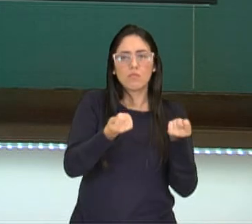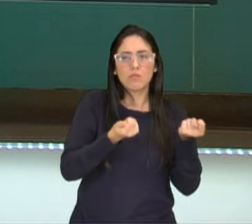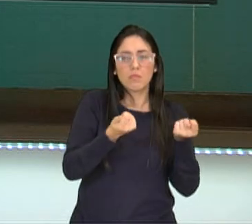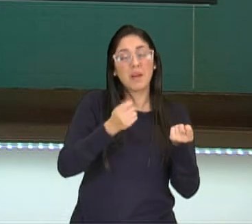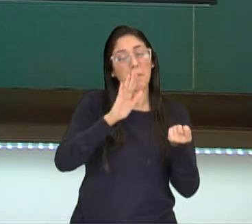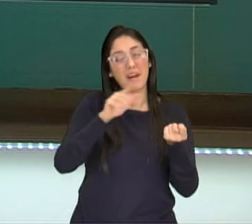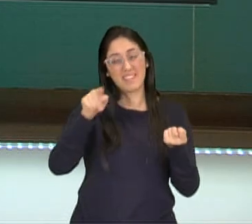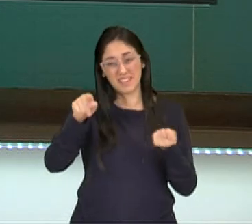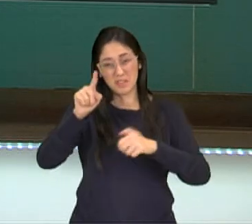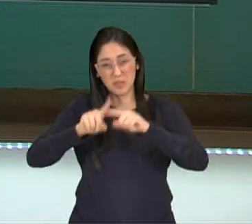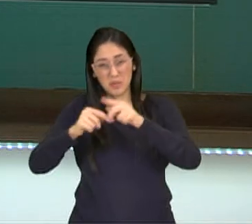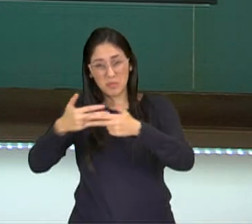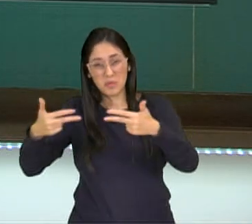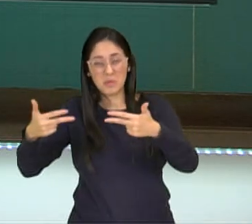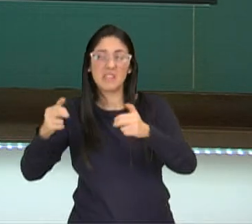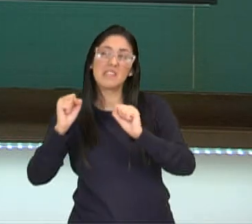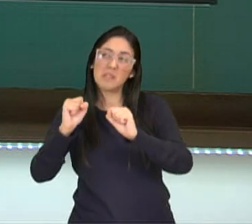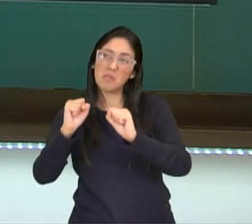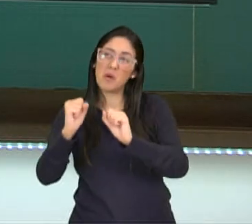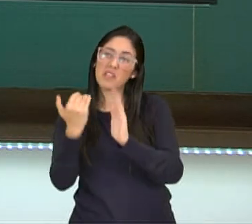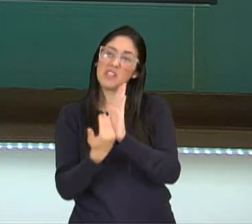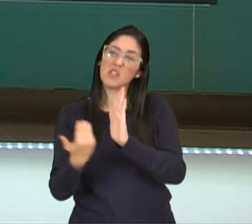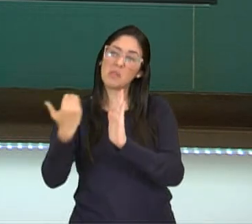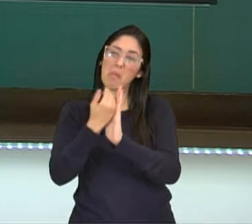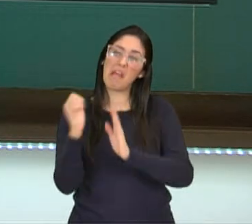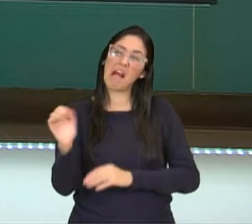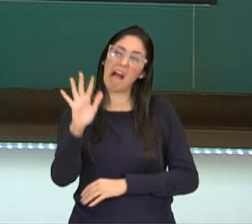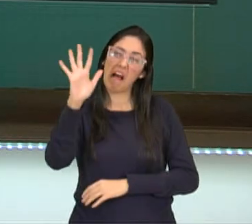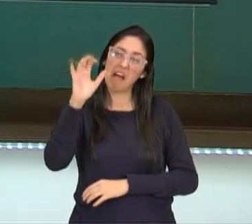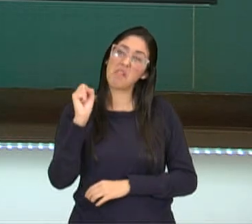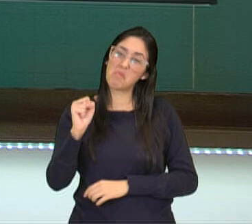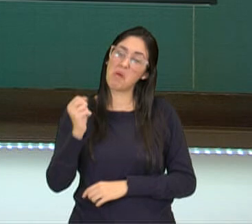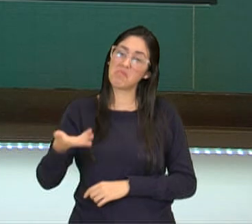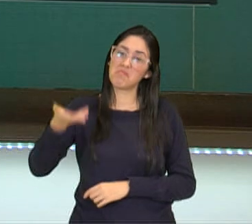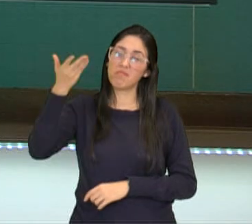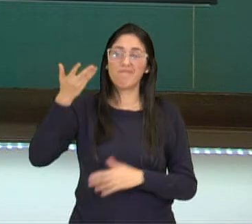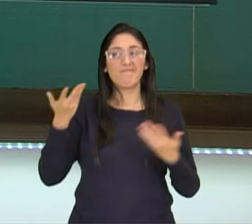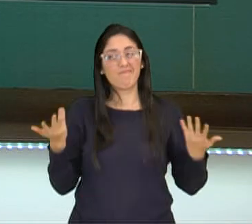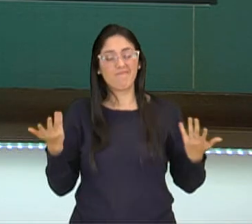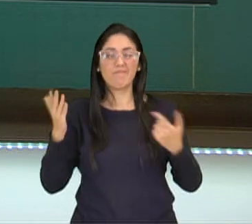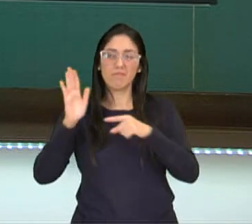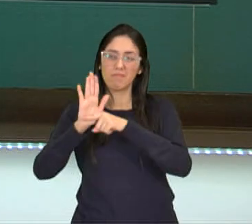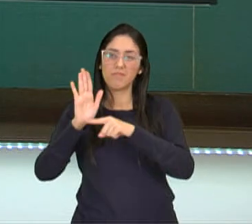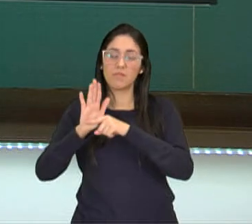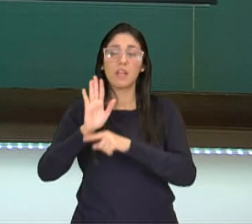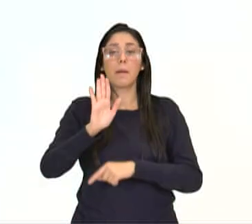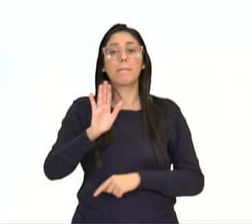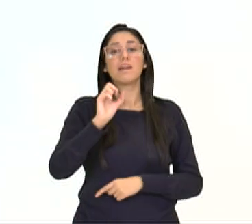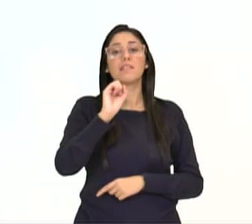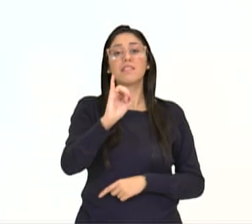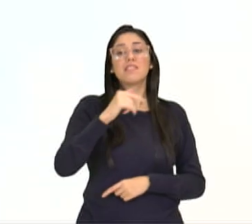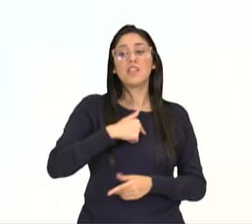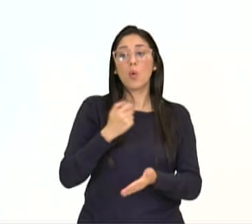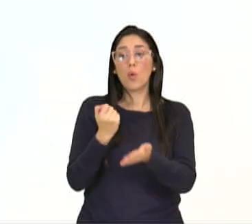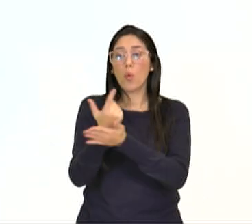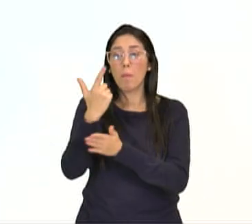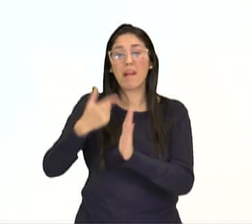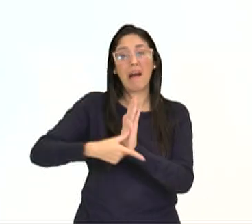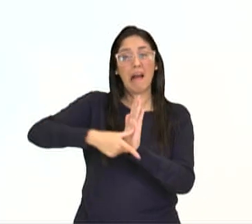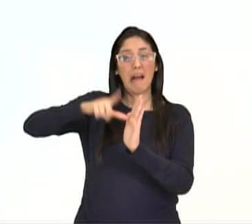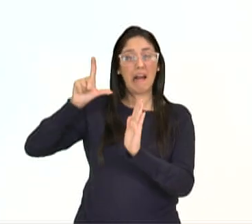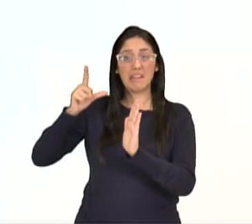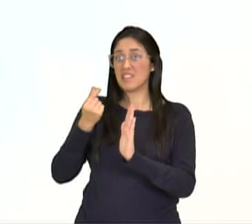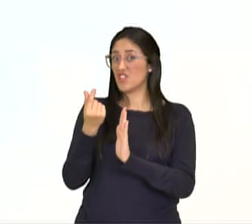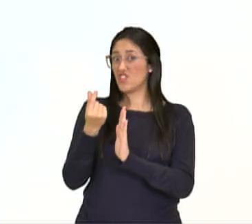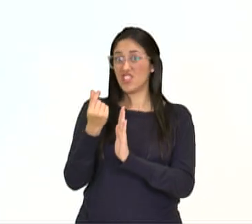pode aumentar, é uma desvantagem. Bem, mas e se eu adquirir antes? Quais seriam as vantagens e desvantagens?